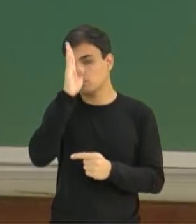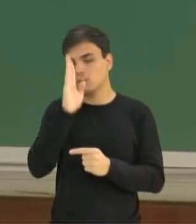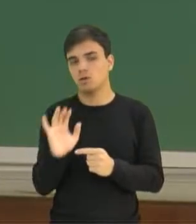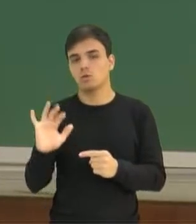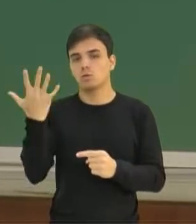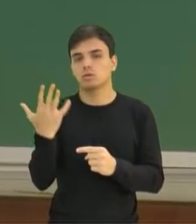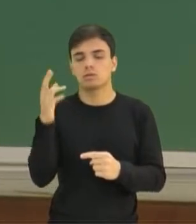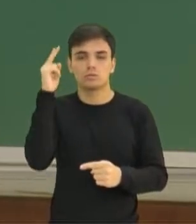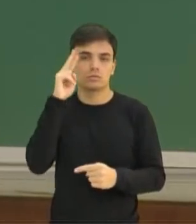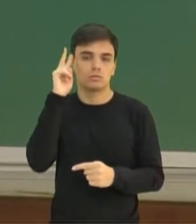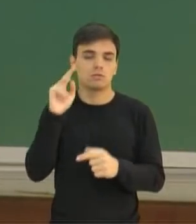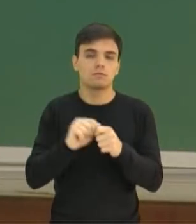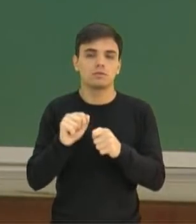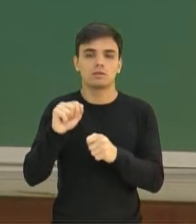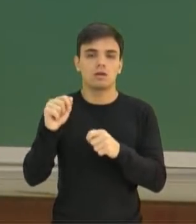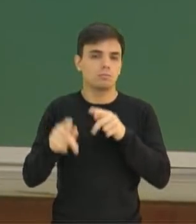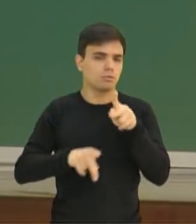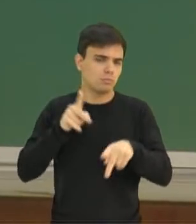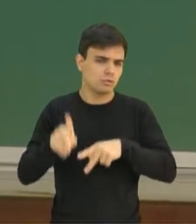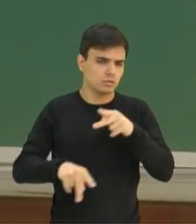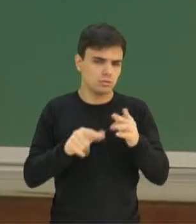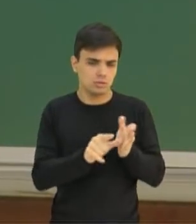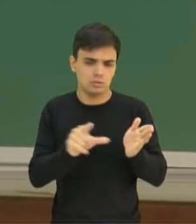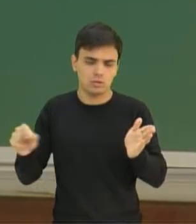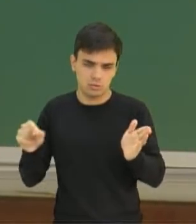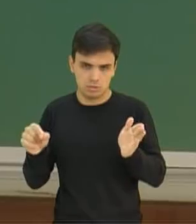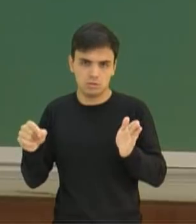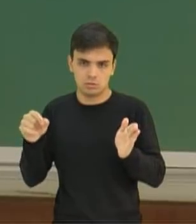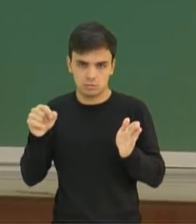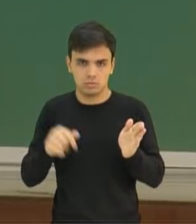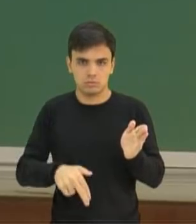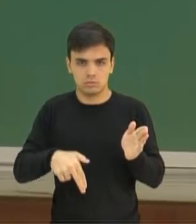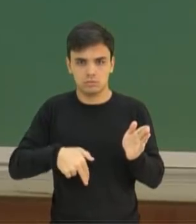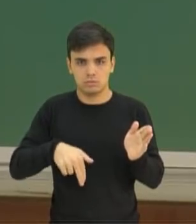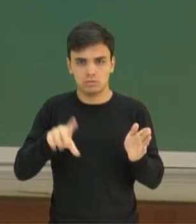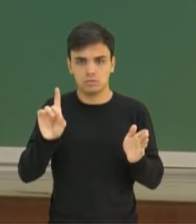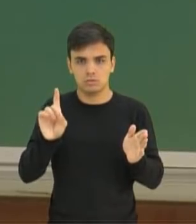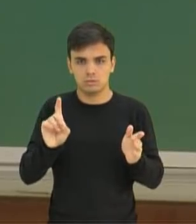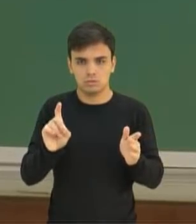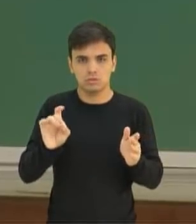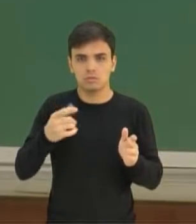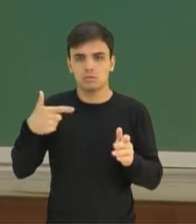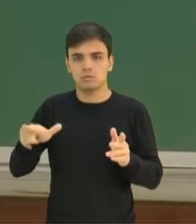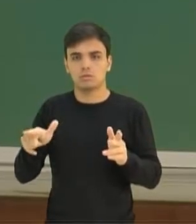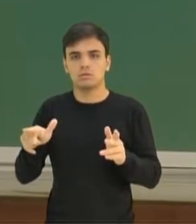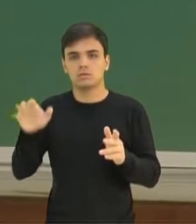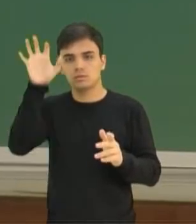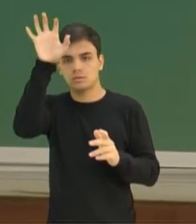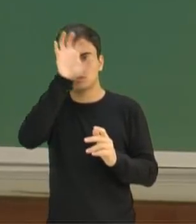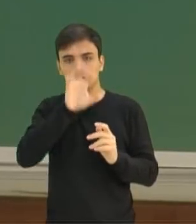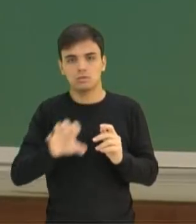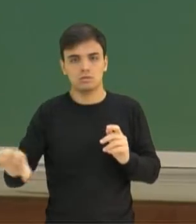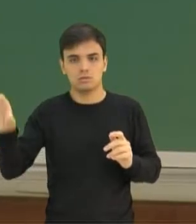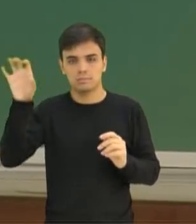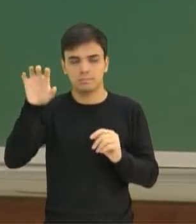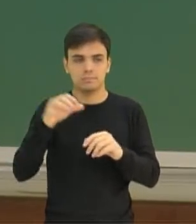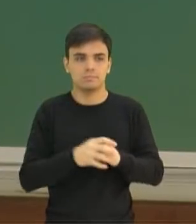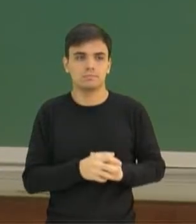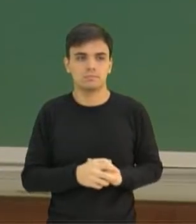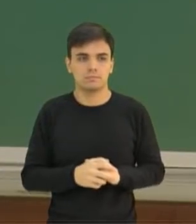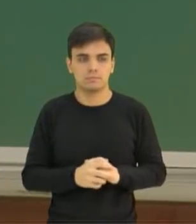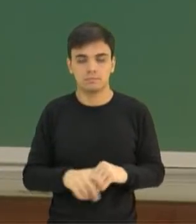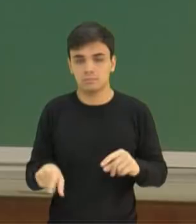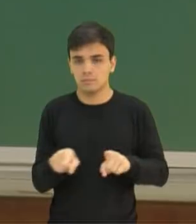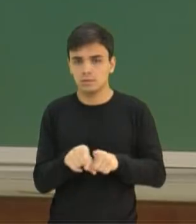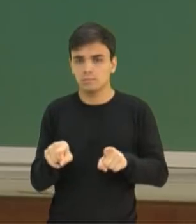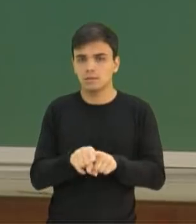que fizeram com que a população saísse do Nordeste e fosse para outras regiões. Aí, apesar dos períodos de